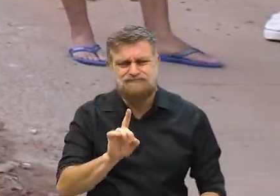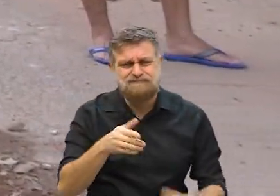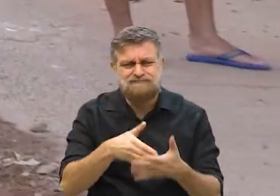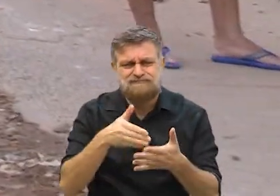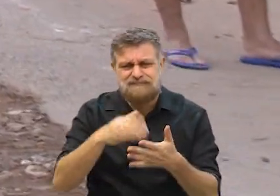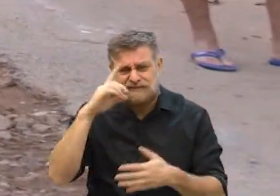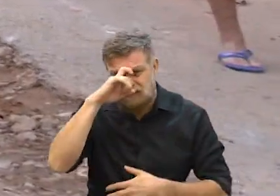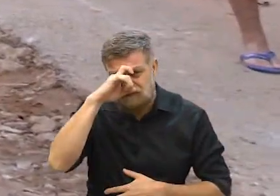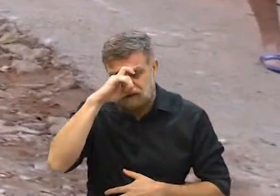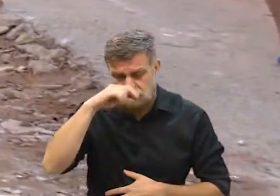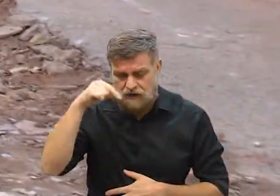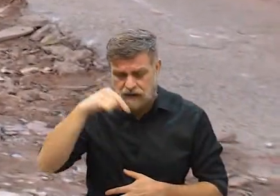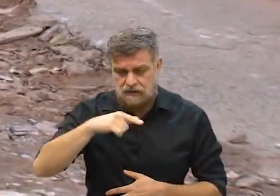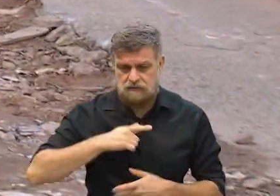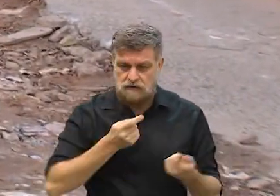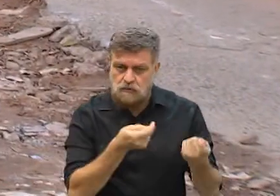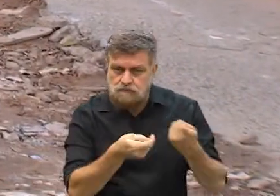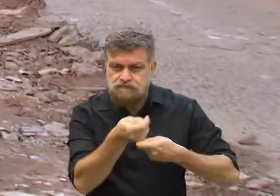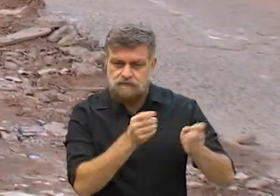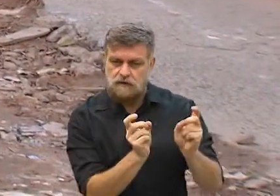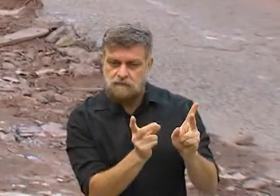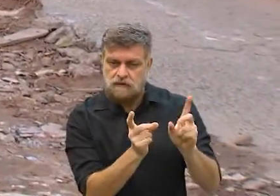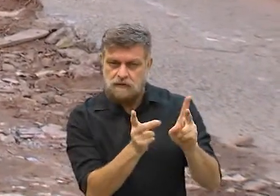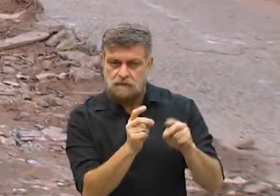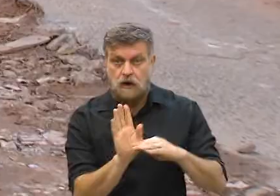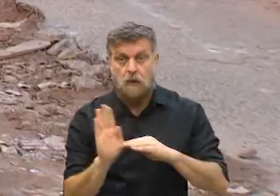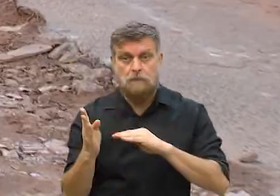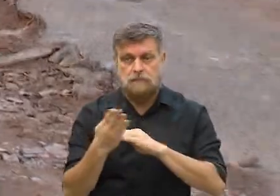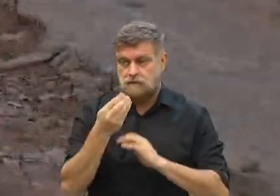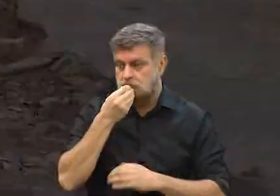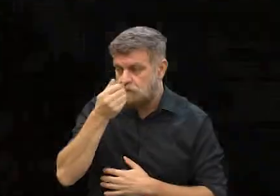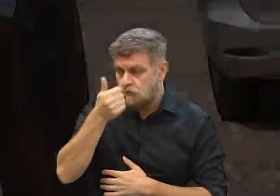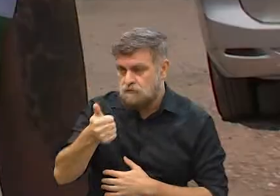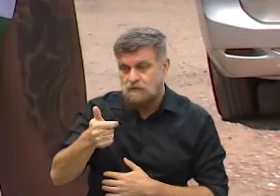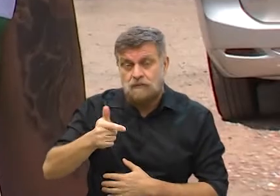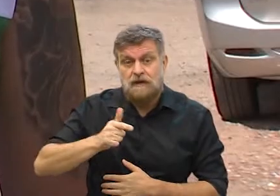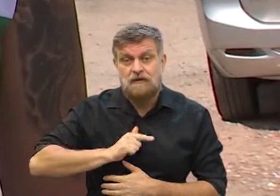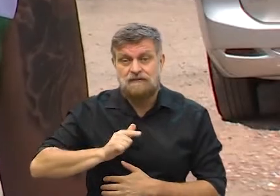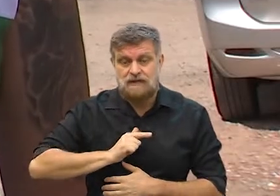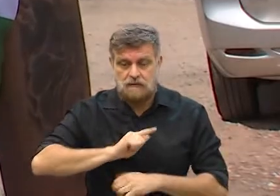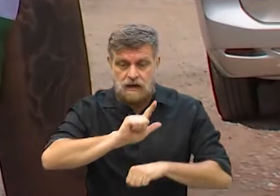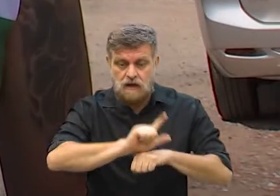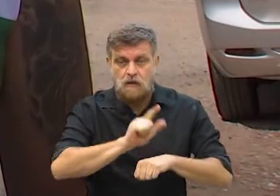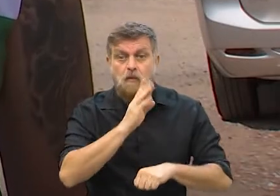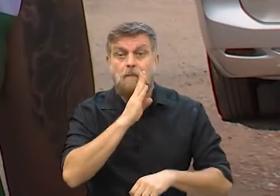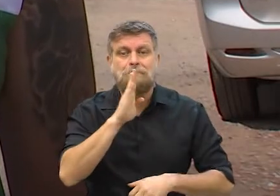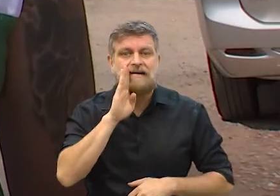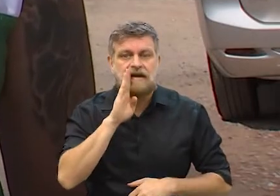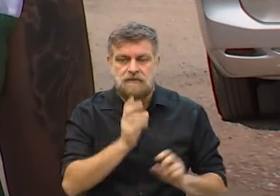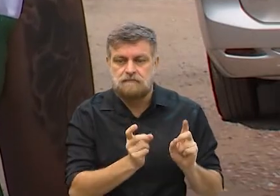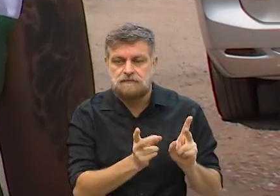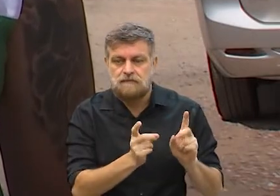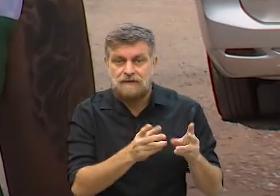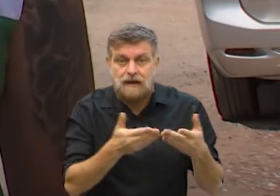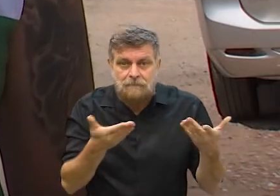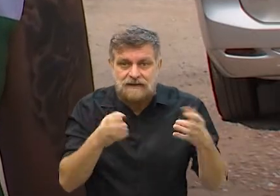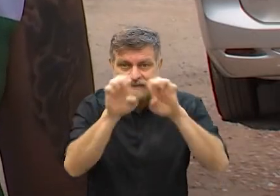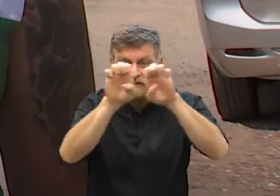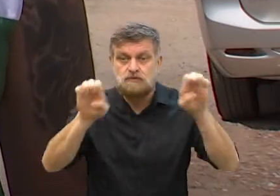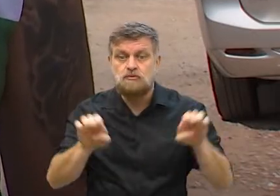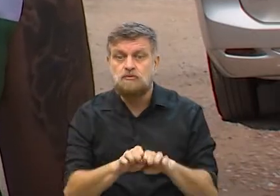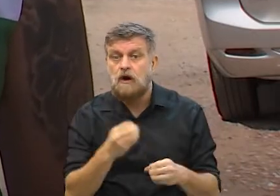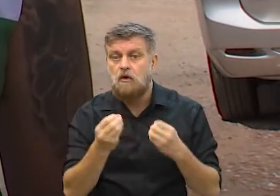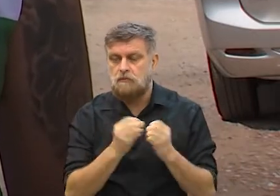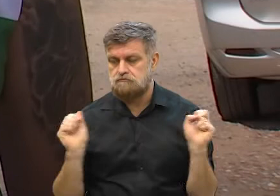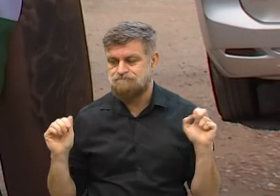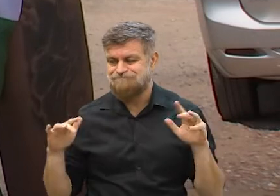tem um comércio aqui. O bairro aqui é muito bom, entendeu? A gente tem um comércio, mas a gente precisa dessa infraestrutura